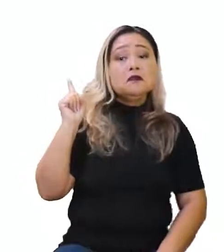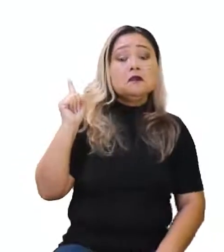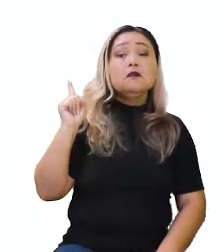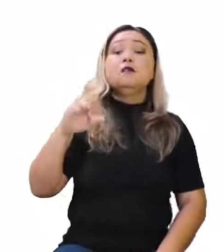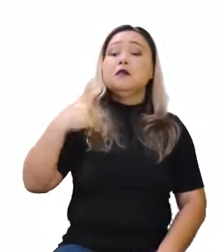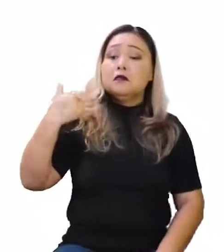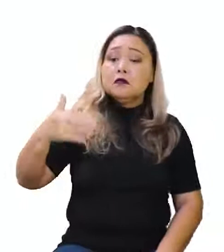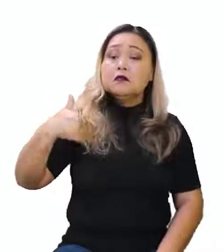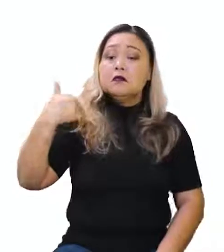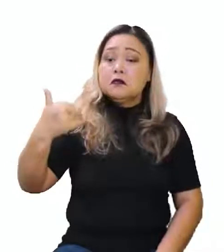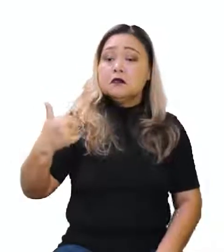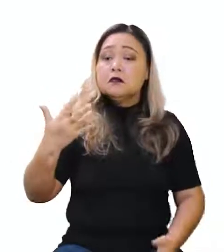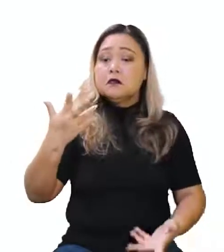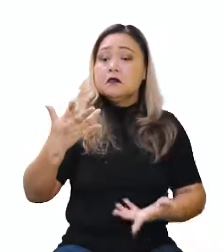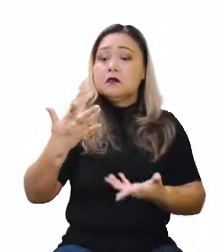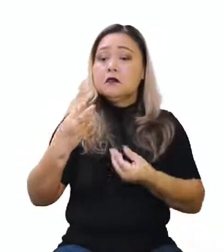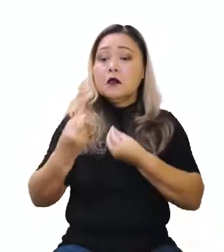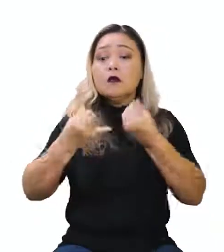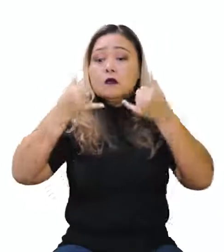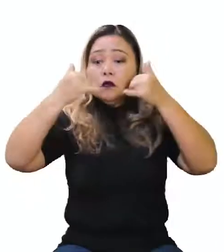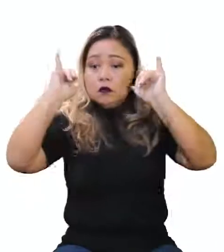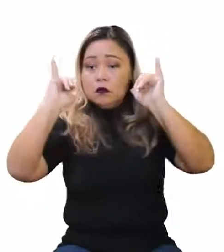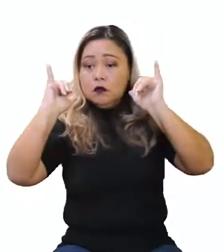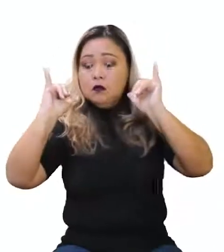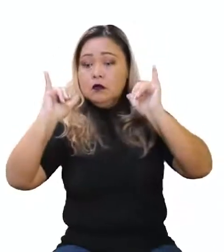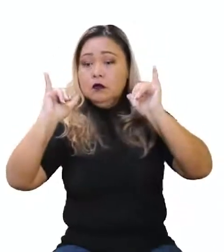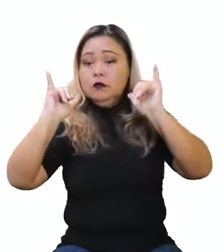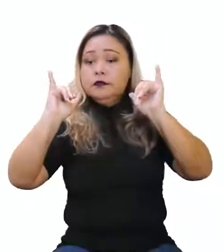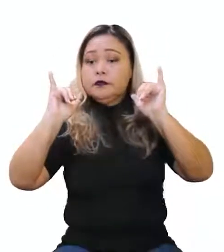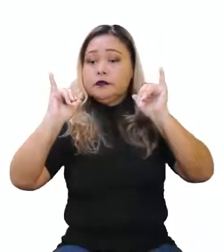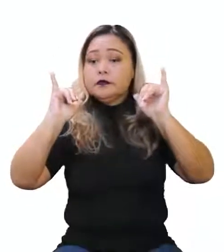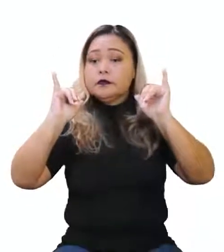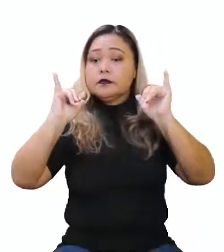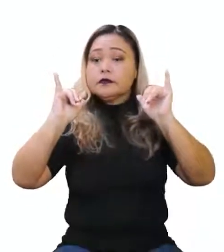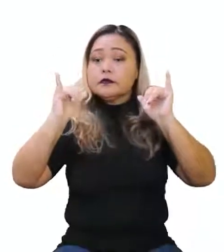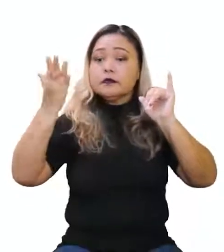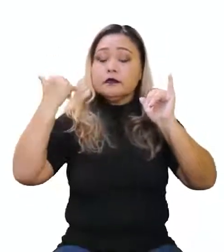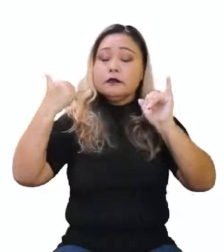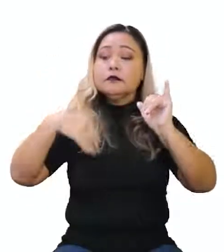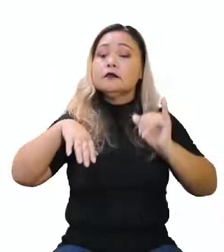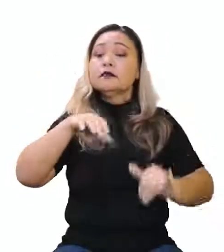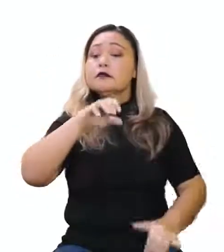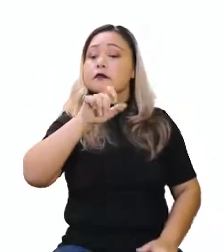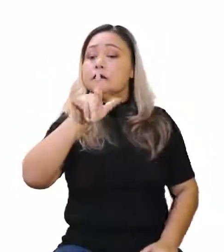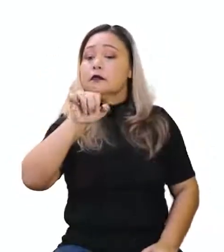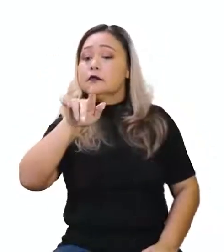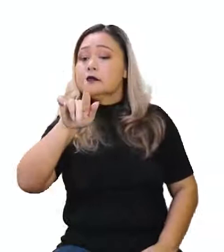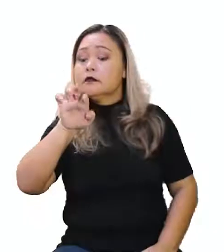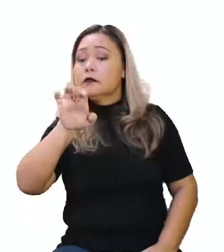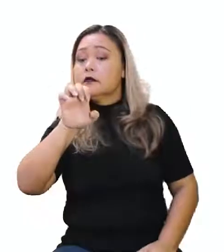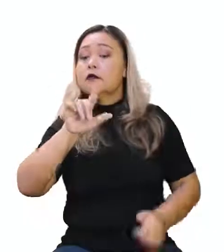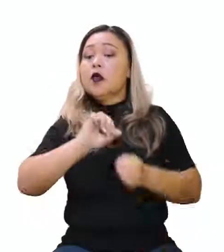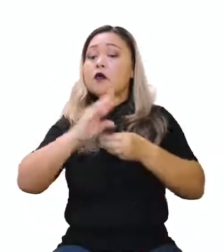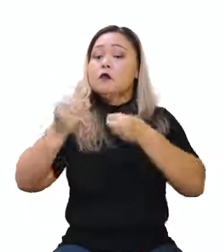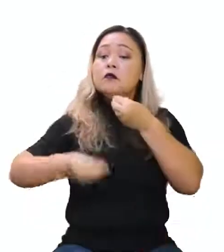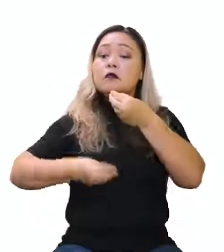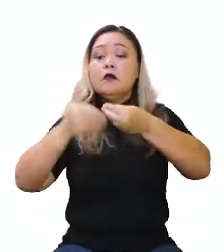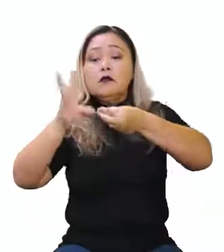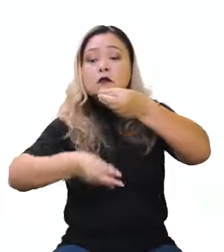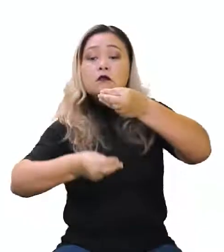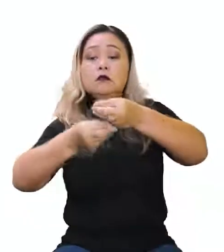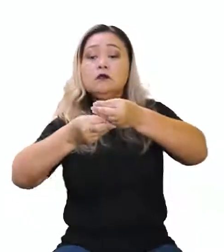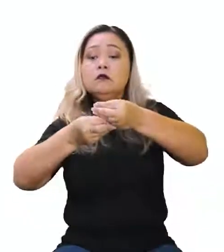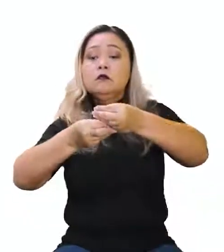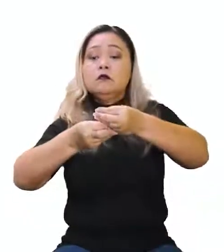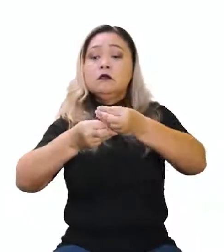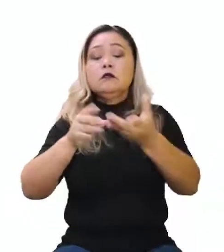aquele processo muito semelhante com bovino, viu? Quando se faz silagem para fazer suplementação.